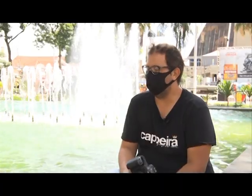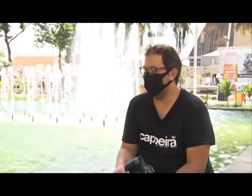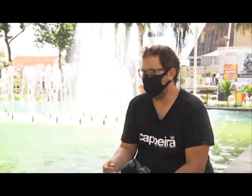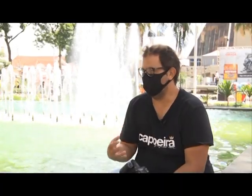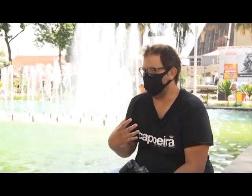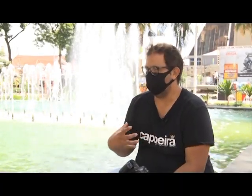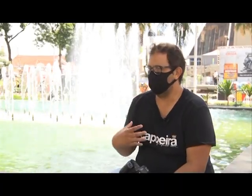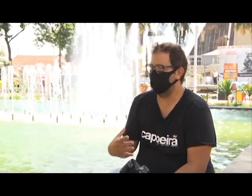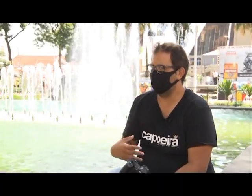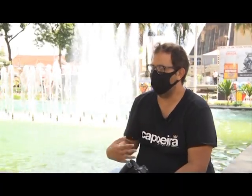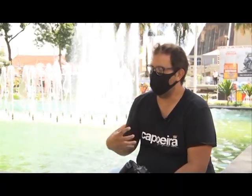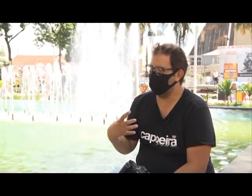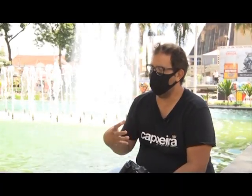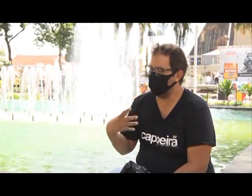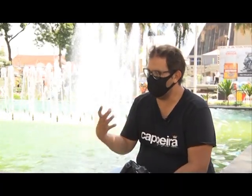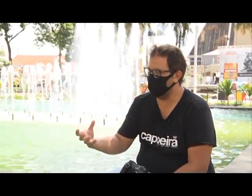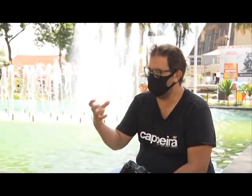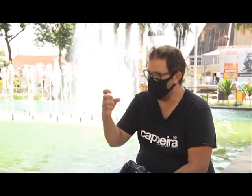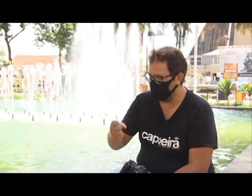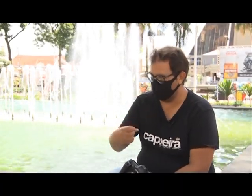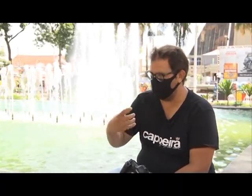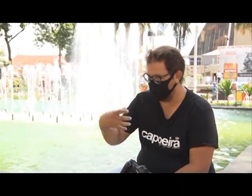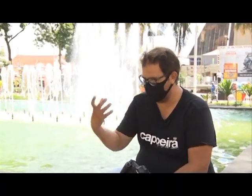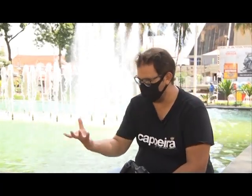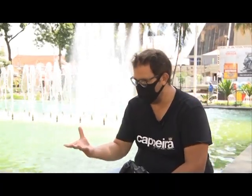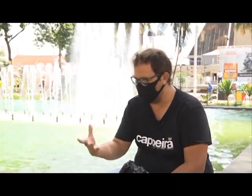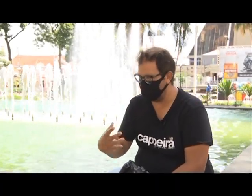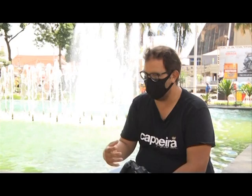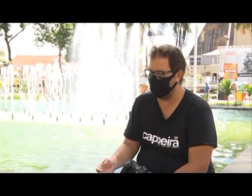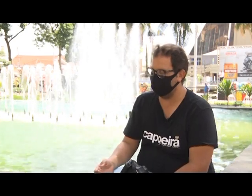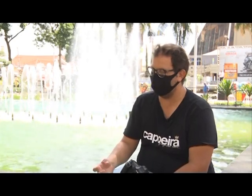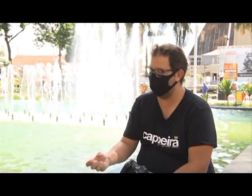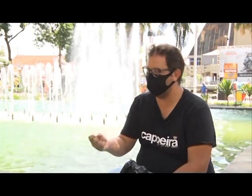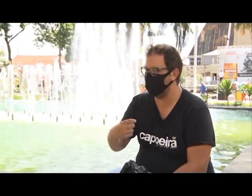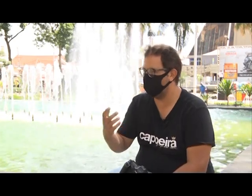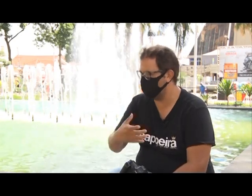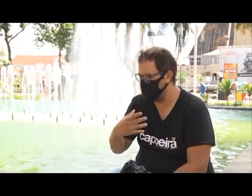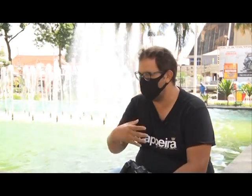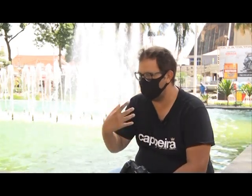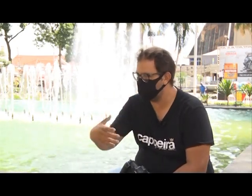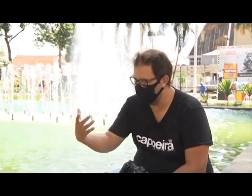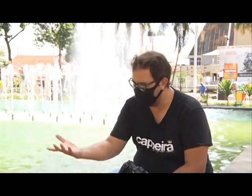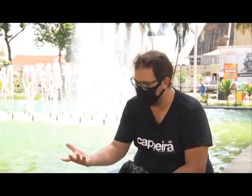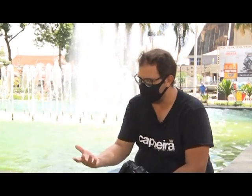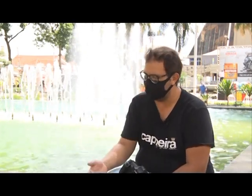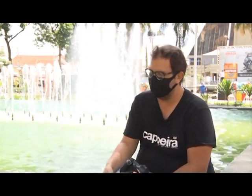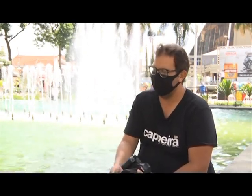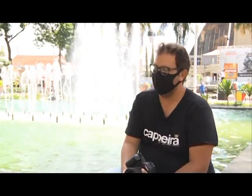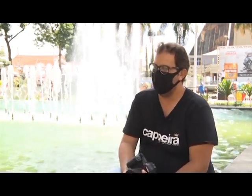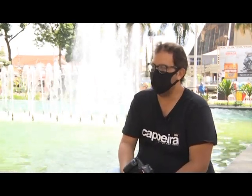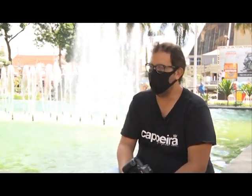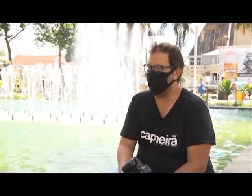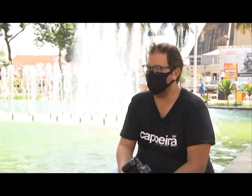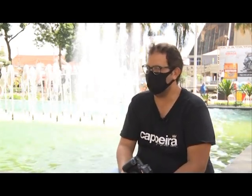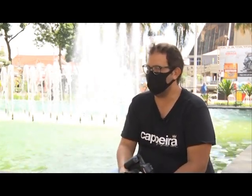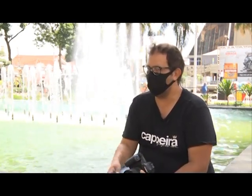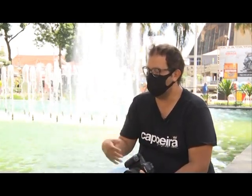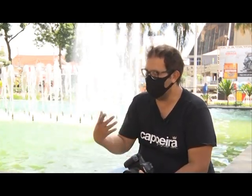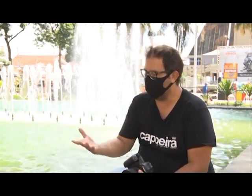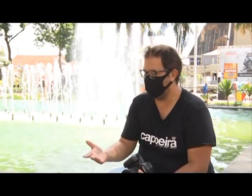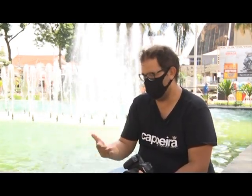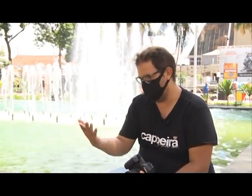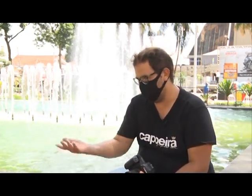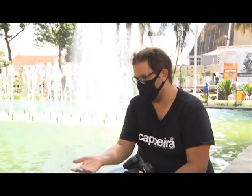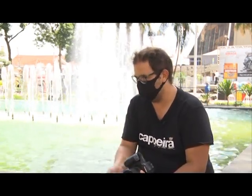gente fala assim, quando começa a fotografia Rio Preto e a minha história, começa desde quando eu me entendo por gente. Tipo assim,